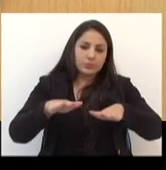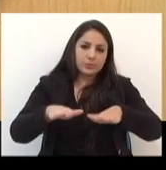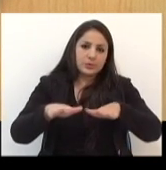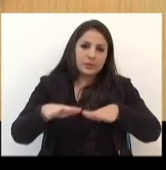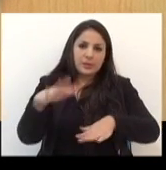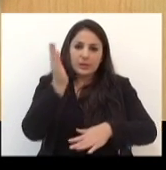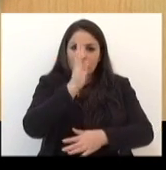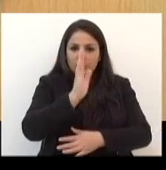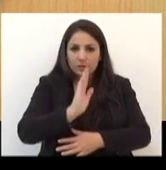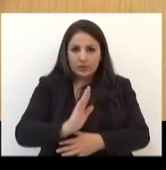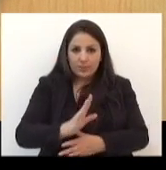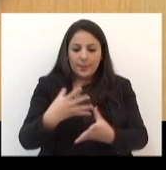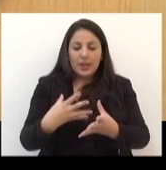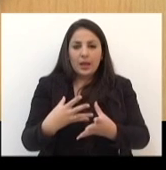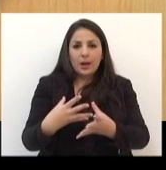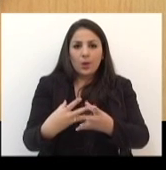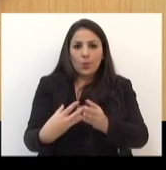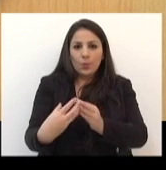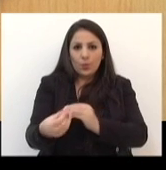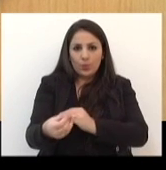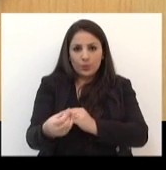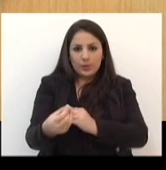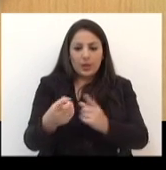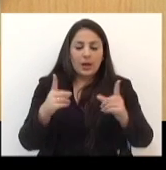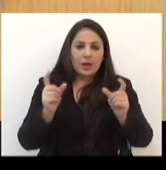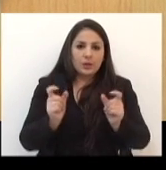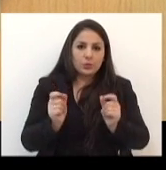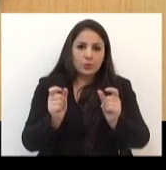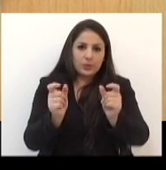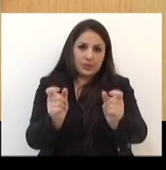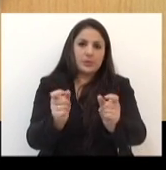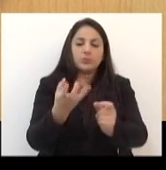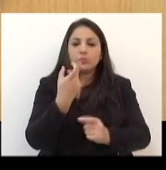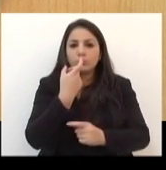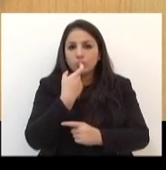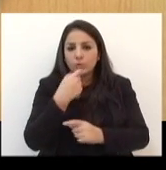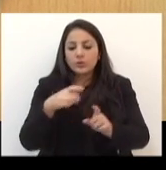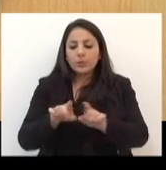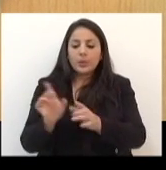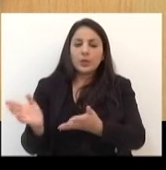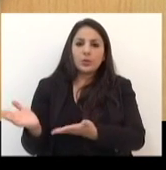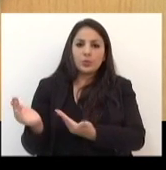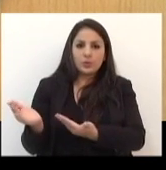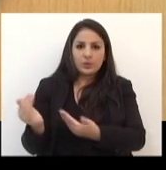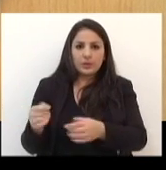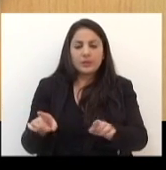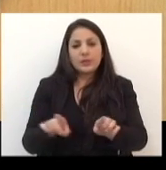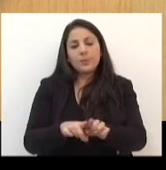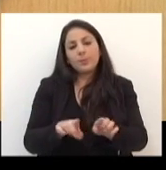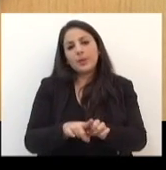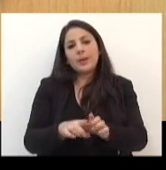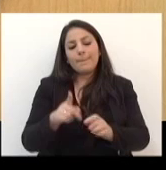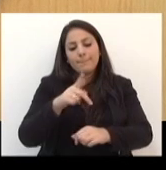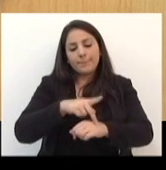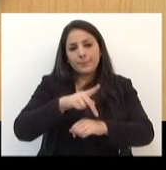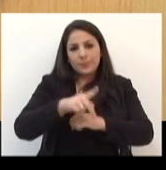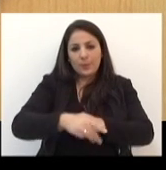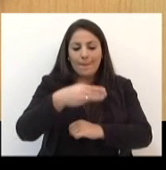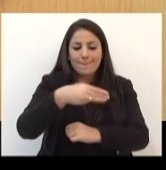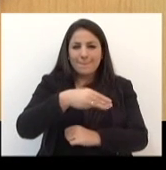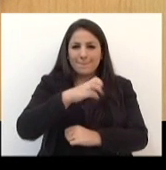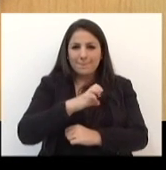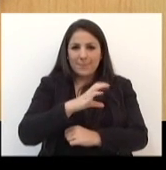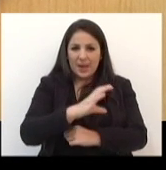mobilização nacional pela cura do câncer infantil e juvenil. Em Passo Fundo, o MEC Dia Feliz vai